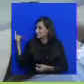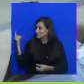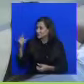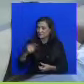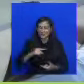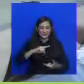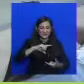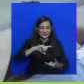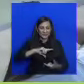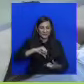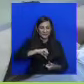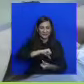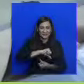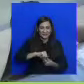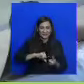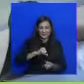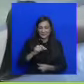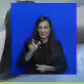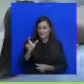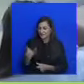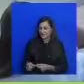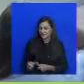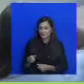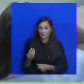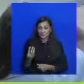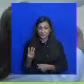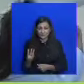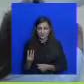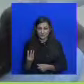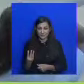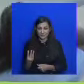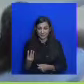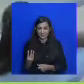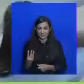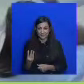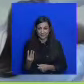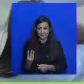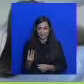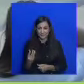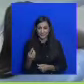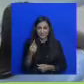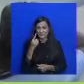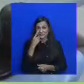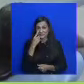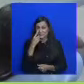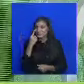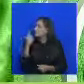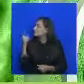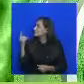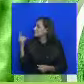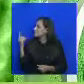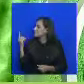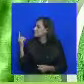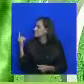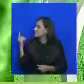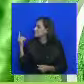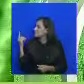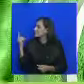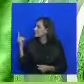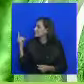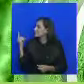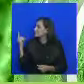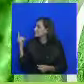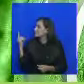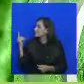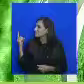Vamos à indicação da coluna 3. Para o sorteio, bola posicionada,